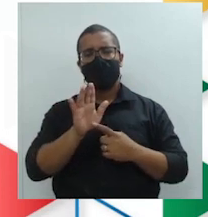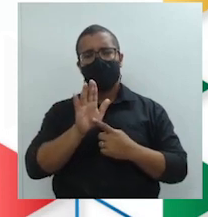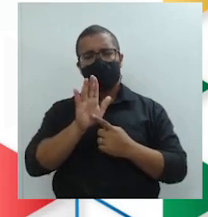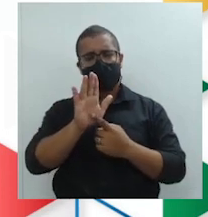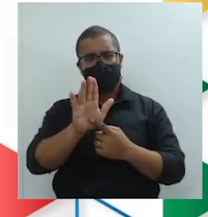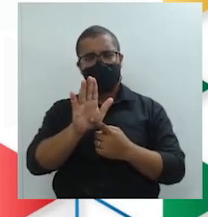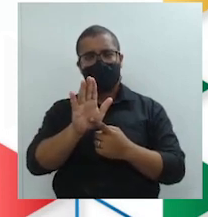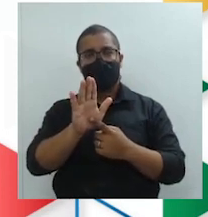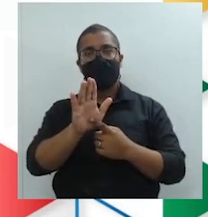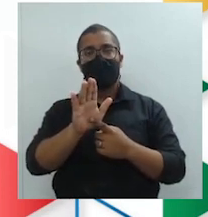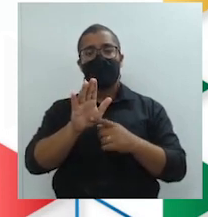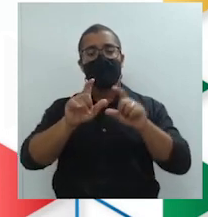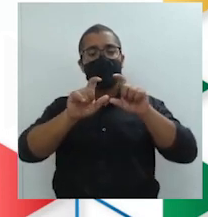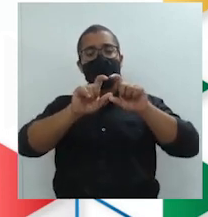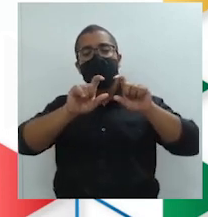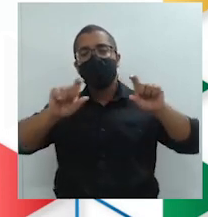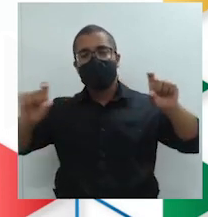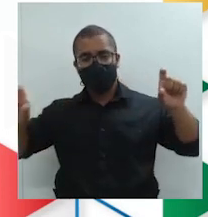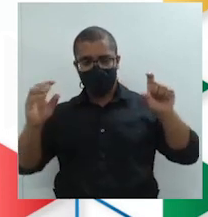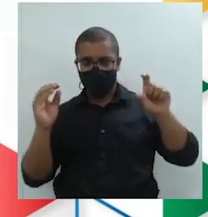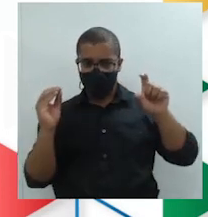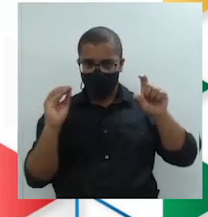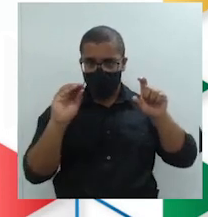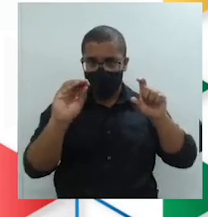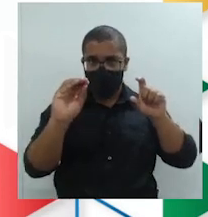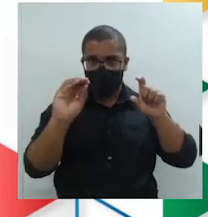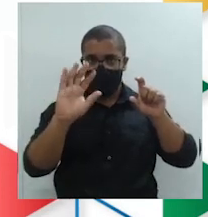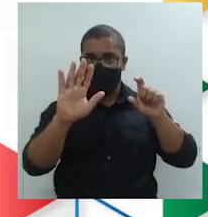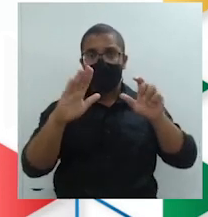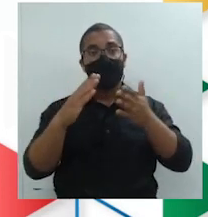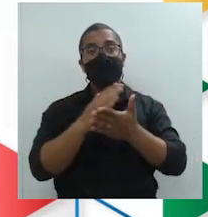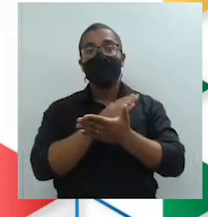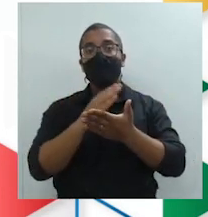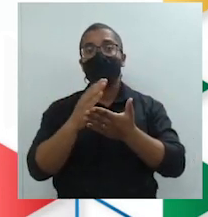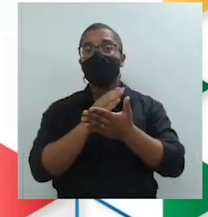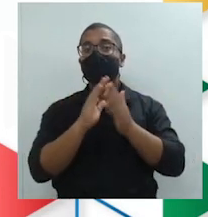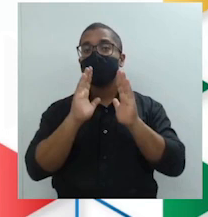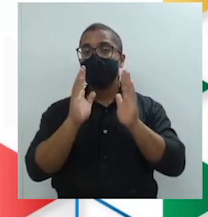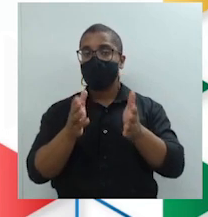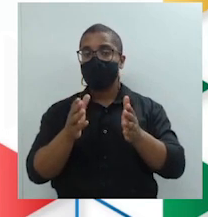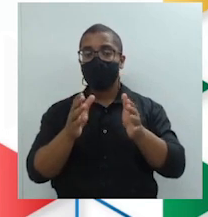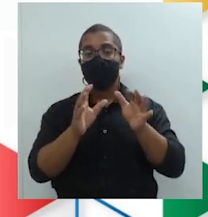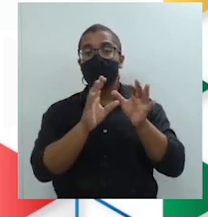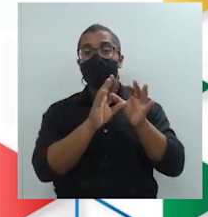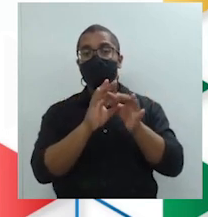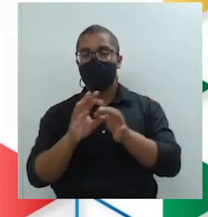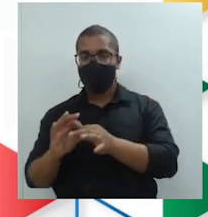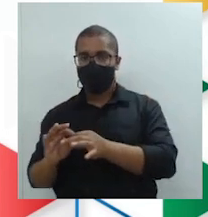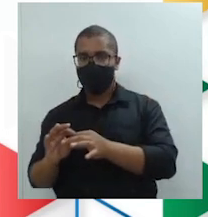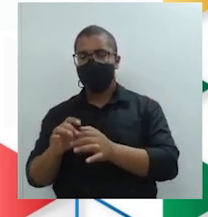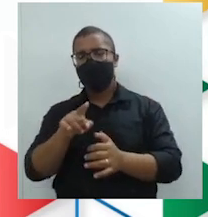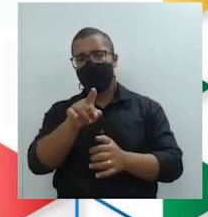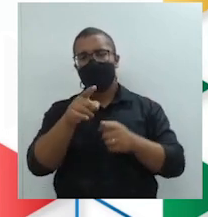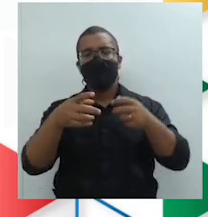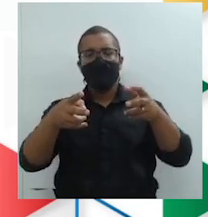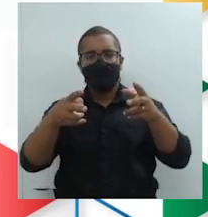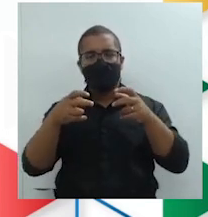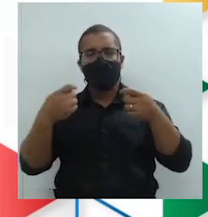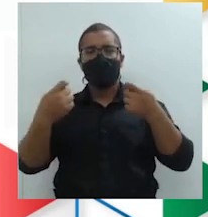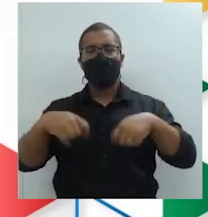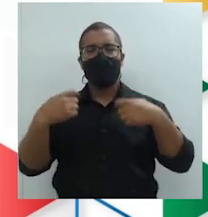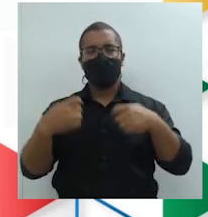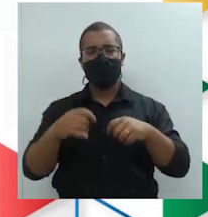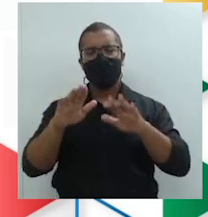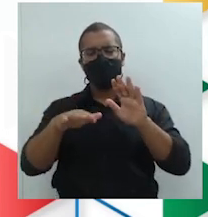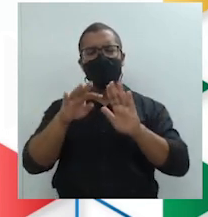das expressões usadas nas frases, mas sim por dados do contexto em que